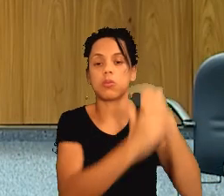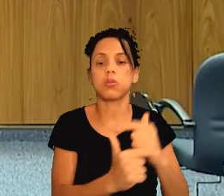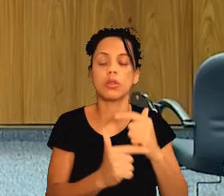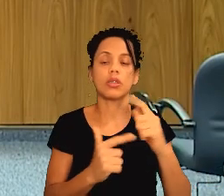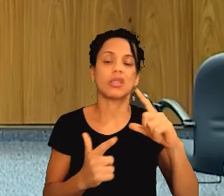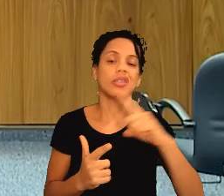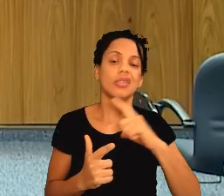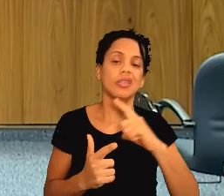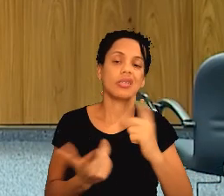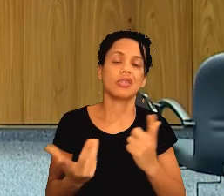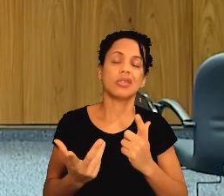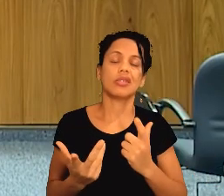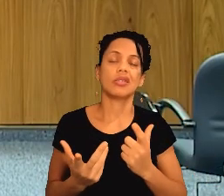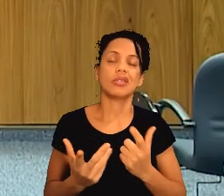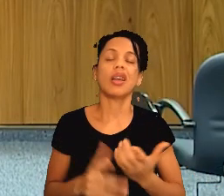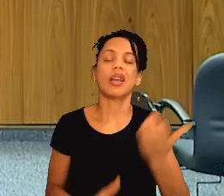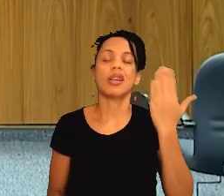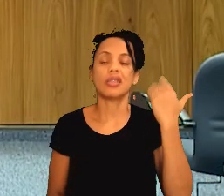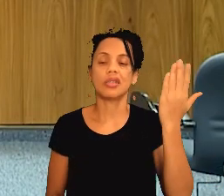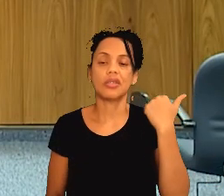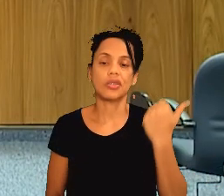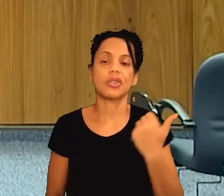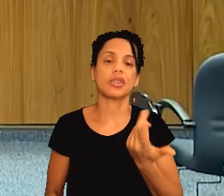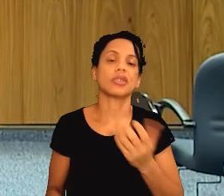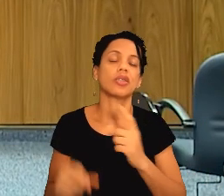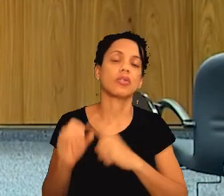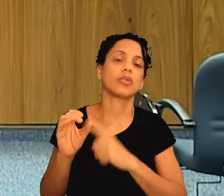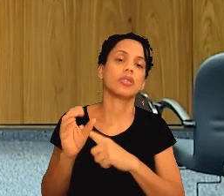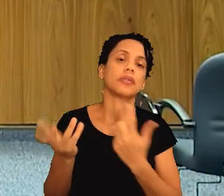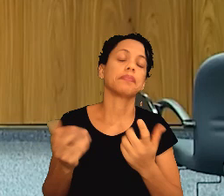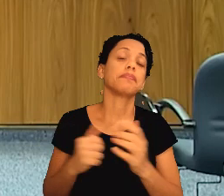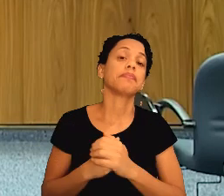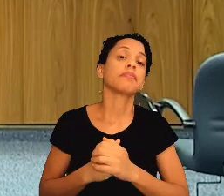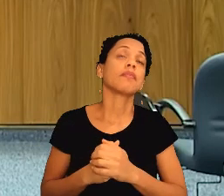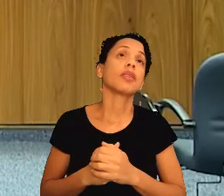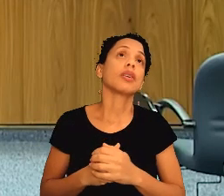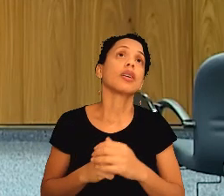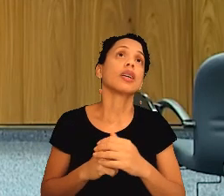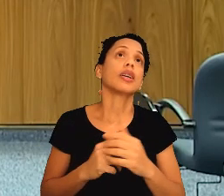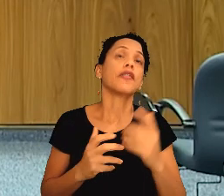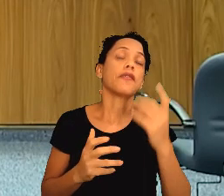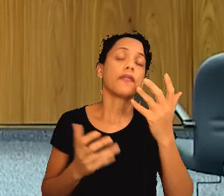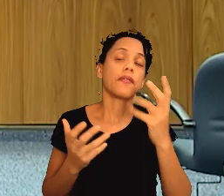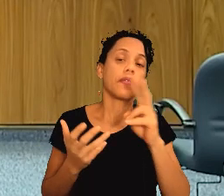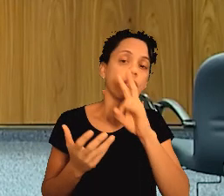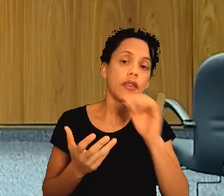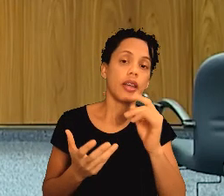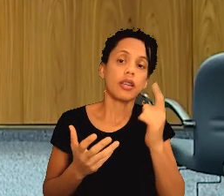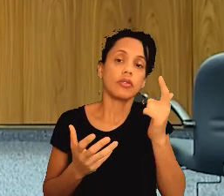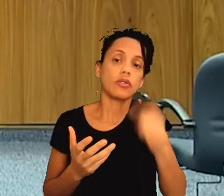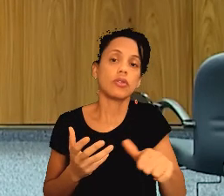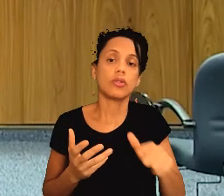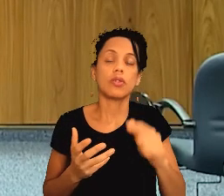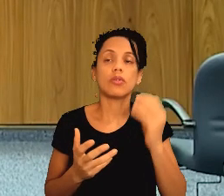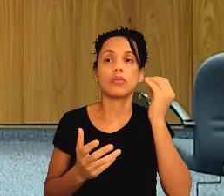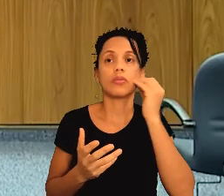tradição, é uma tradição muito antiga, uma tradição colonial, né, que vai